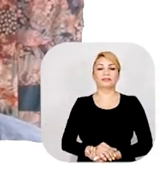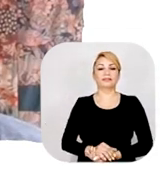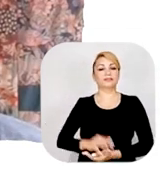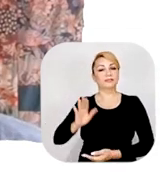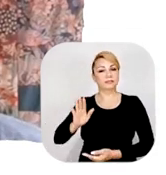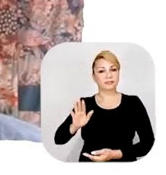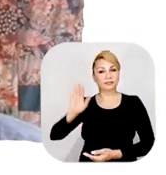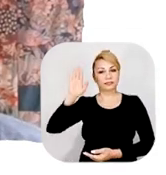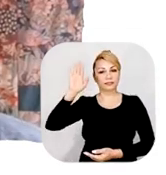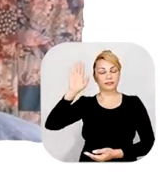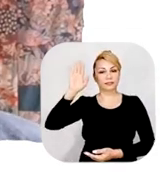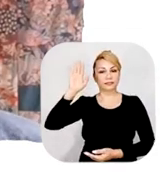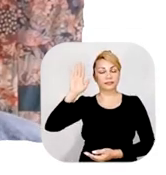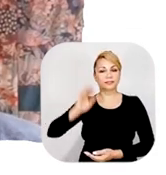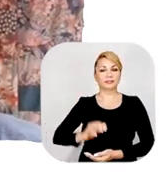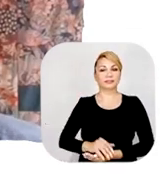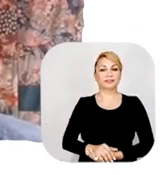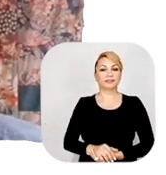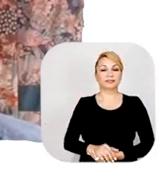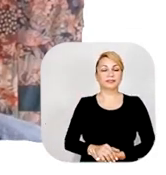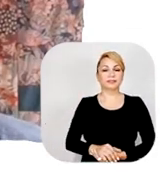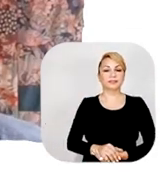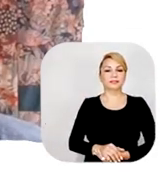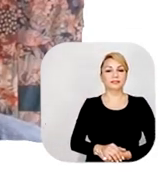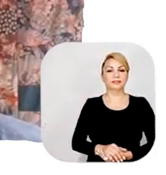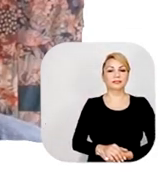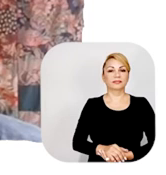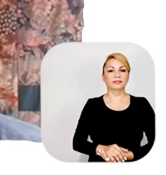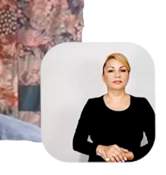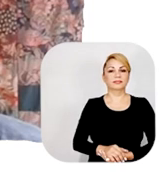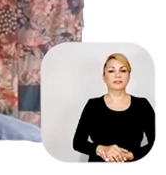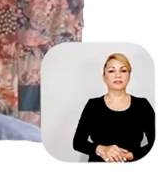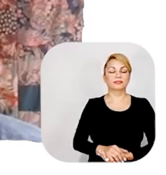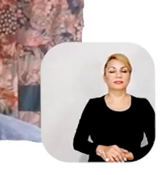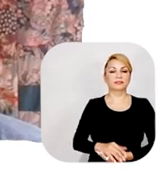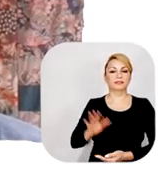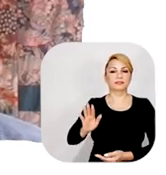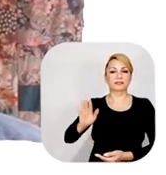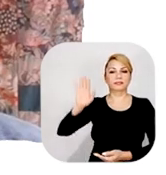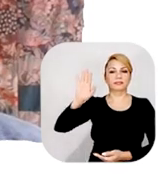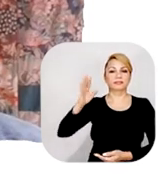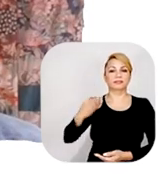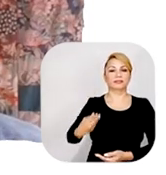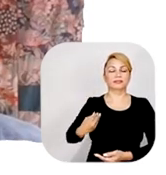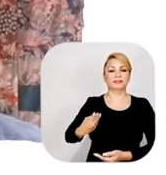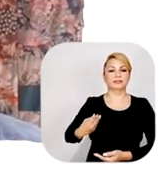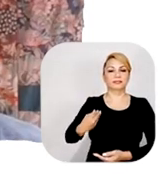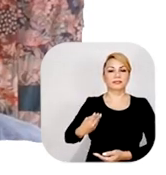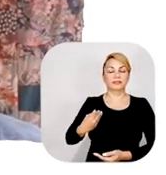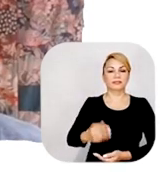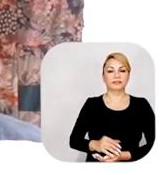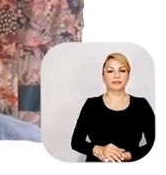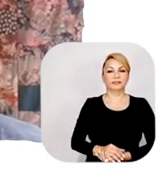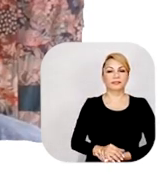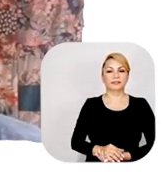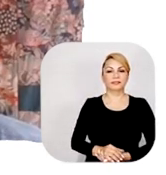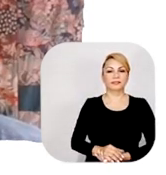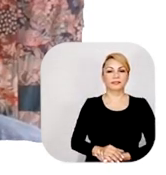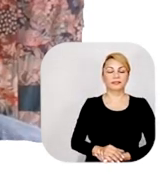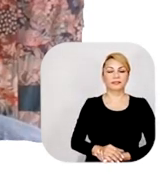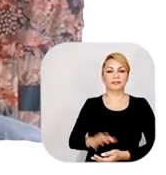Carará Huaniam. Presente. Coiá Huaniam. Presente.